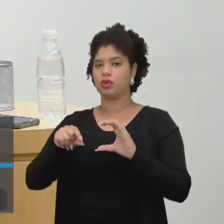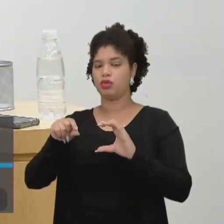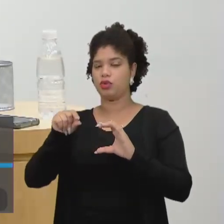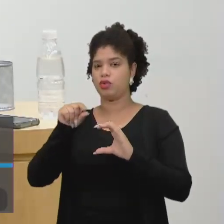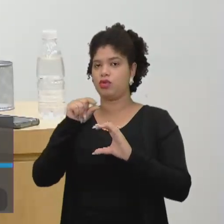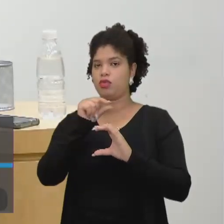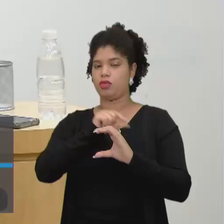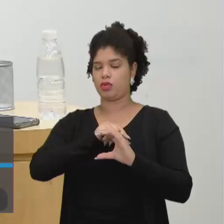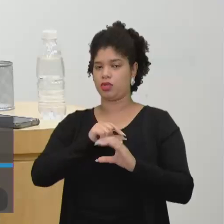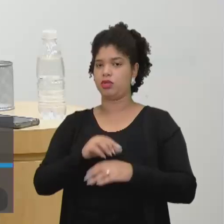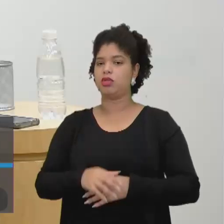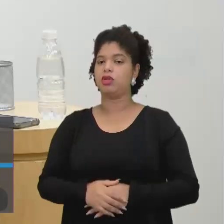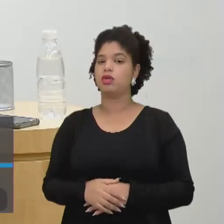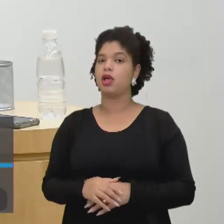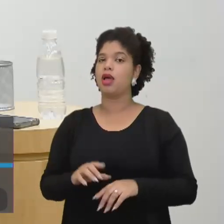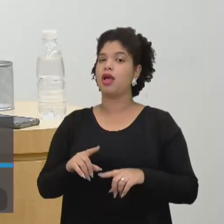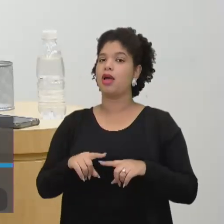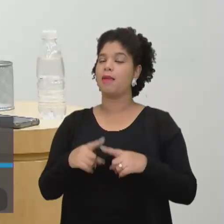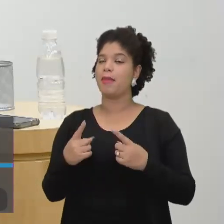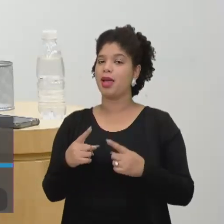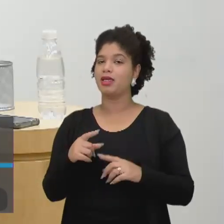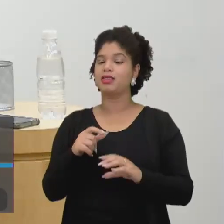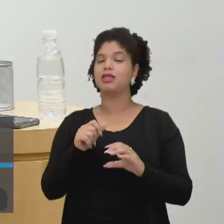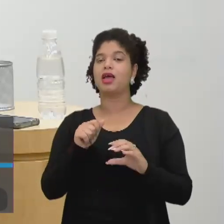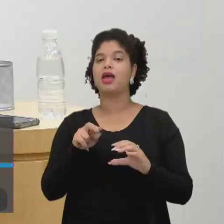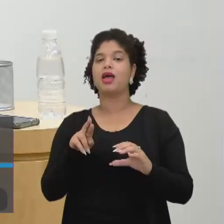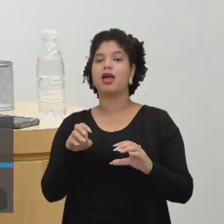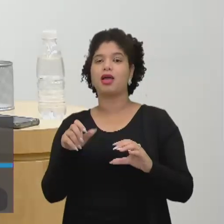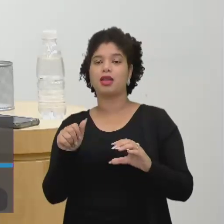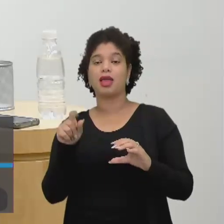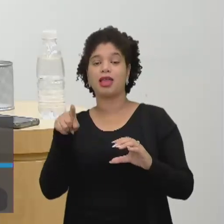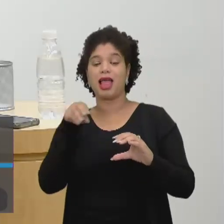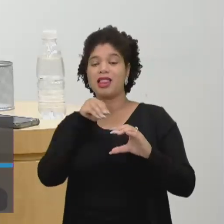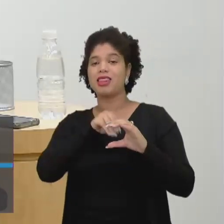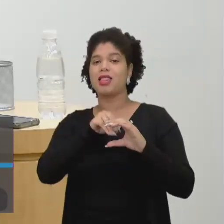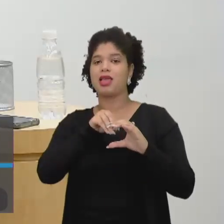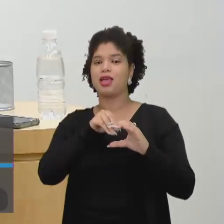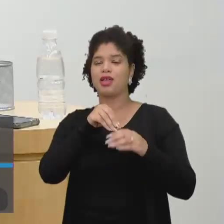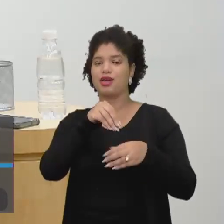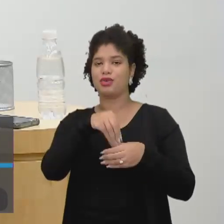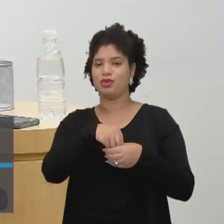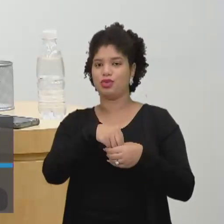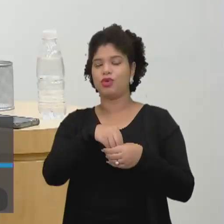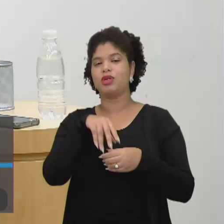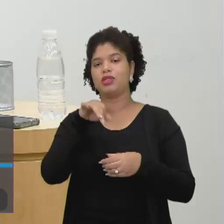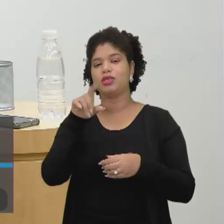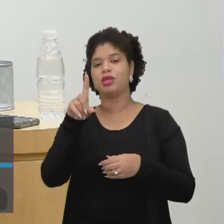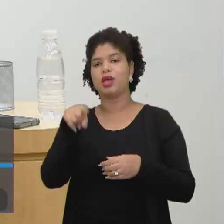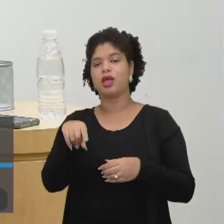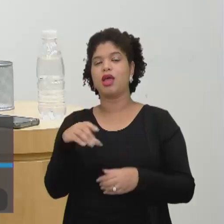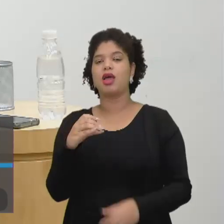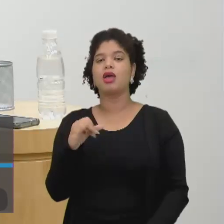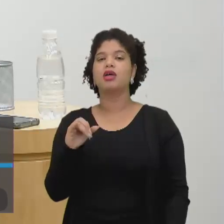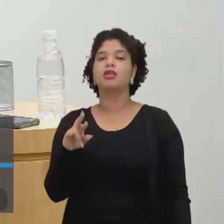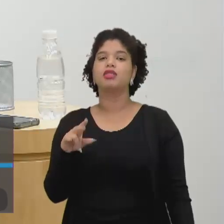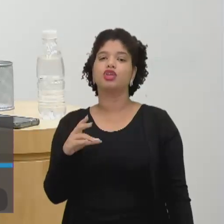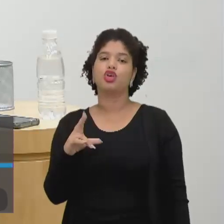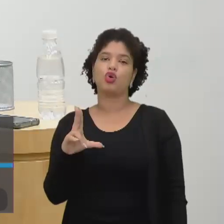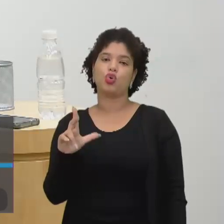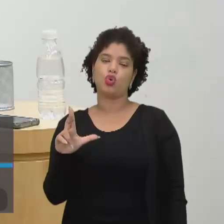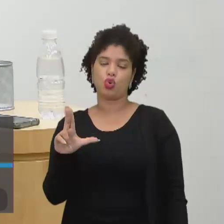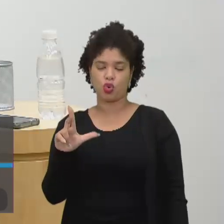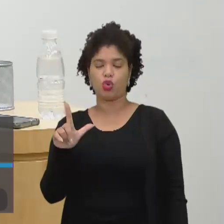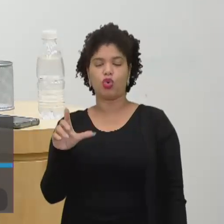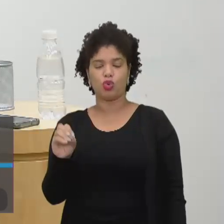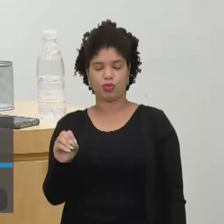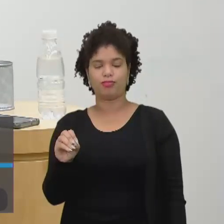os dois têm o contorno. Só que quando a gente fala em área, que é a região interna, só dá para fazer quando é círculo. Por quê? Porque a circunferência não